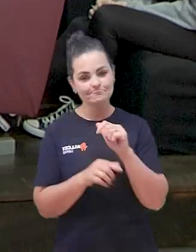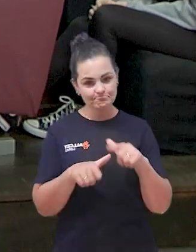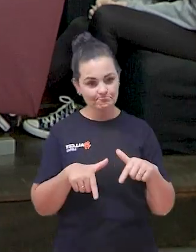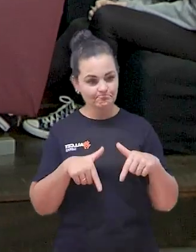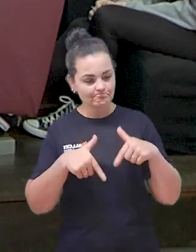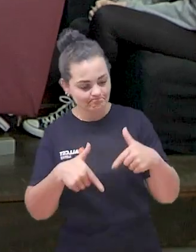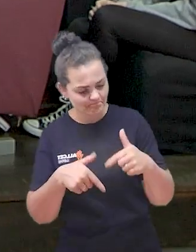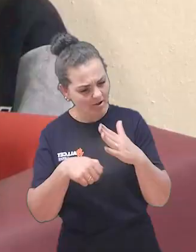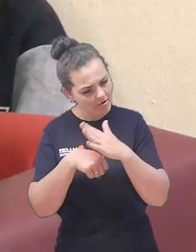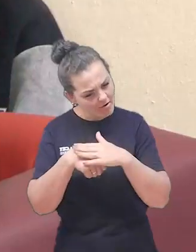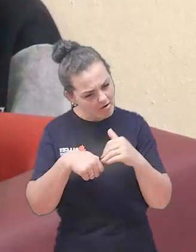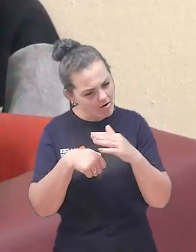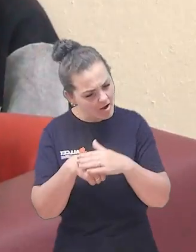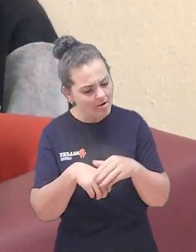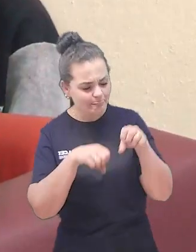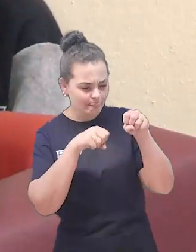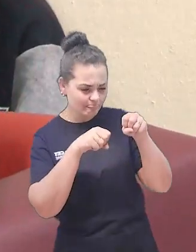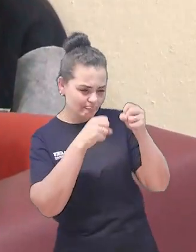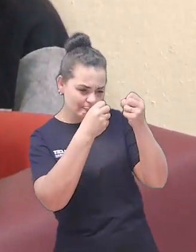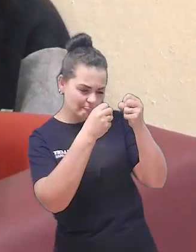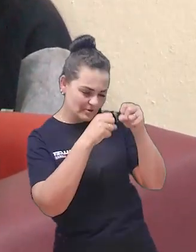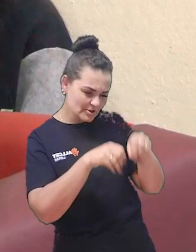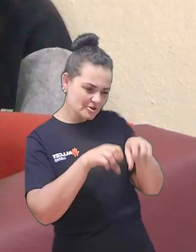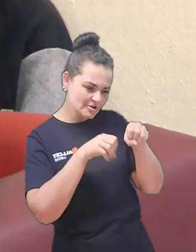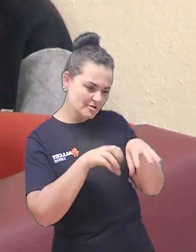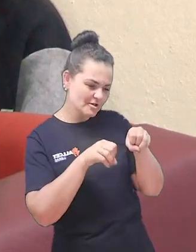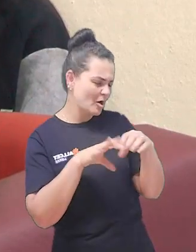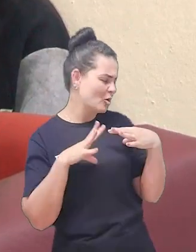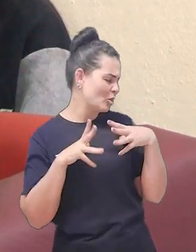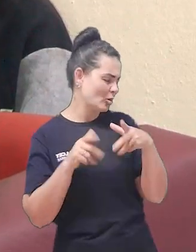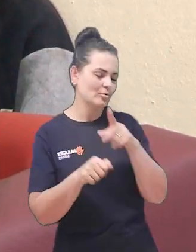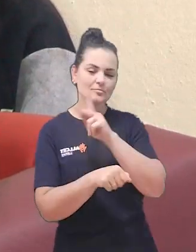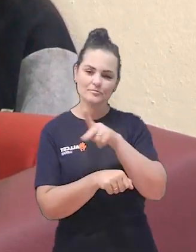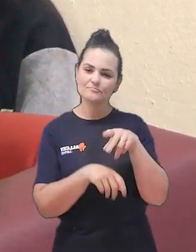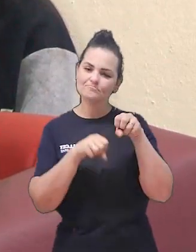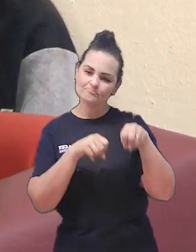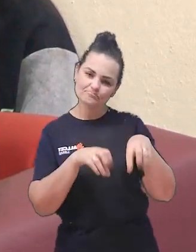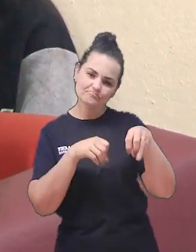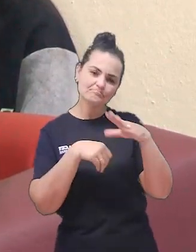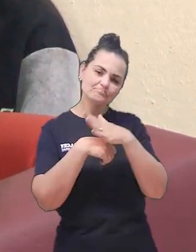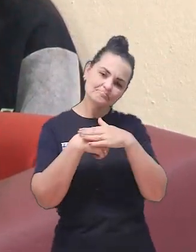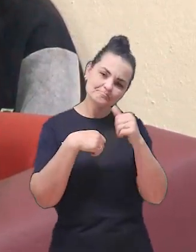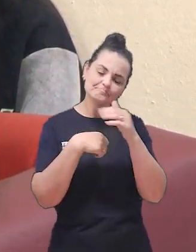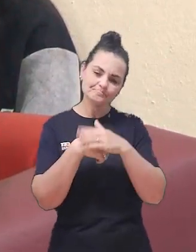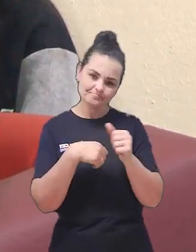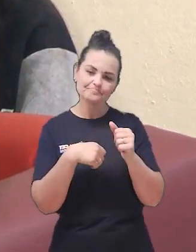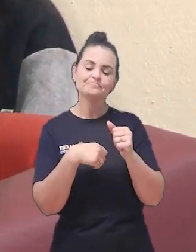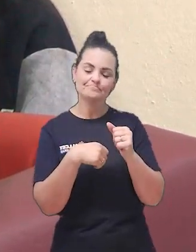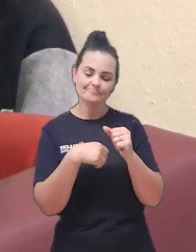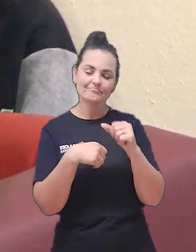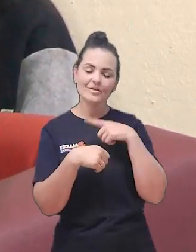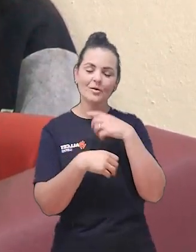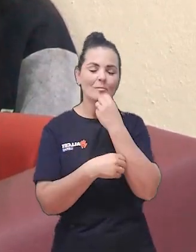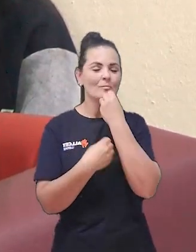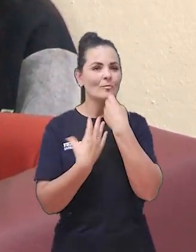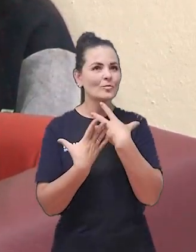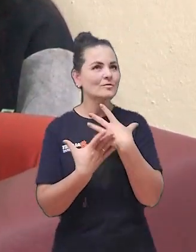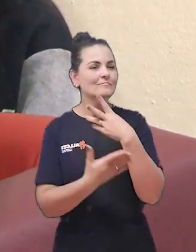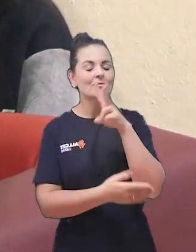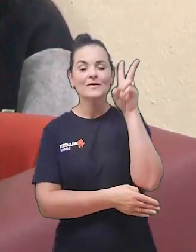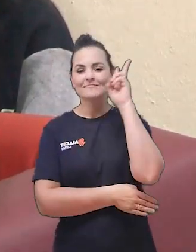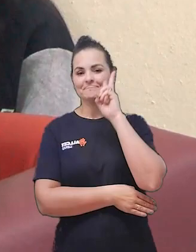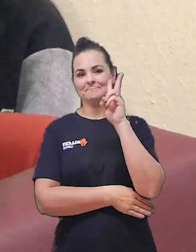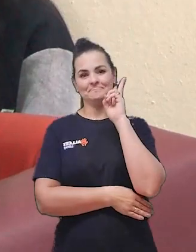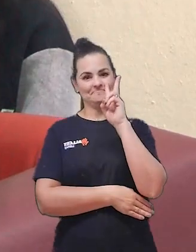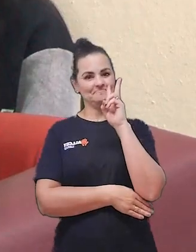carinhosa no ensinar, né? Aliás, todas as professoras foram dessa maneira. Eu tenho muita boa lembrança do meu